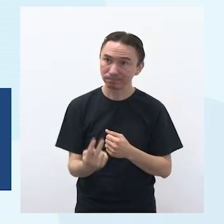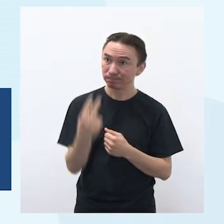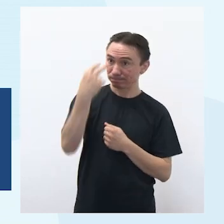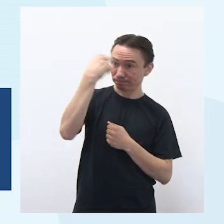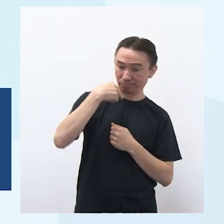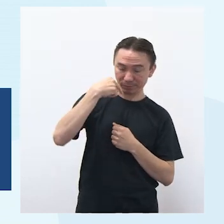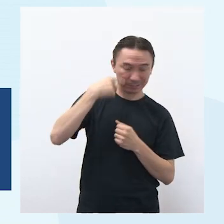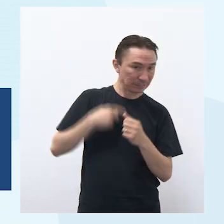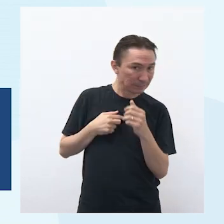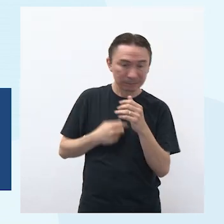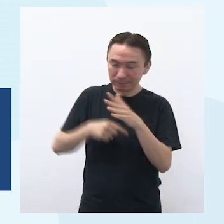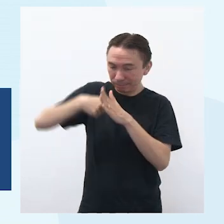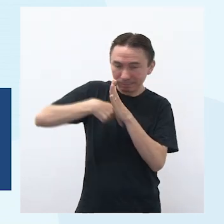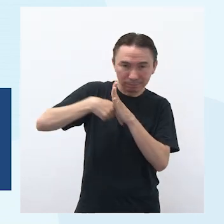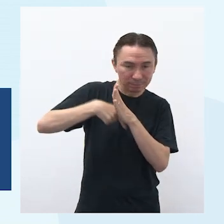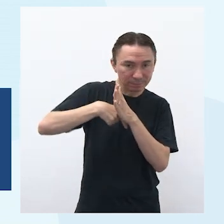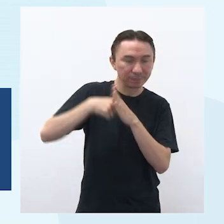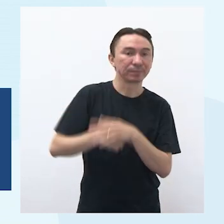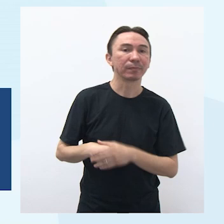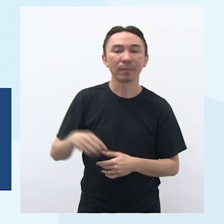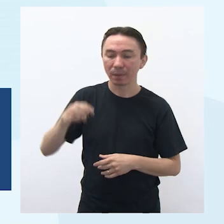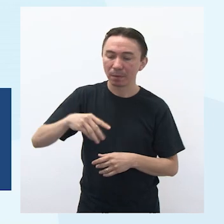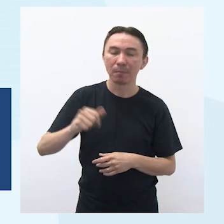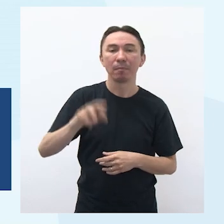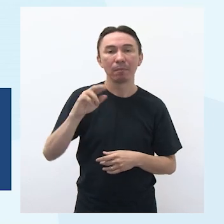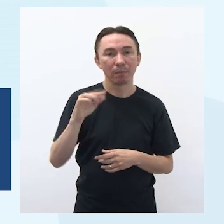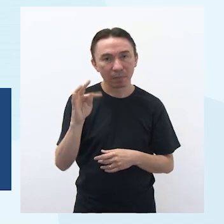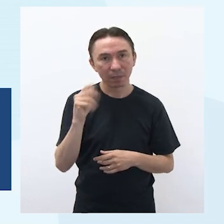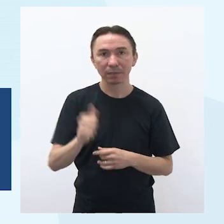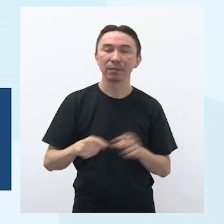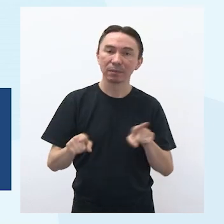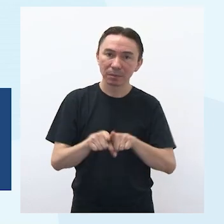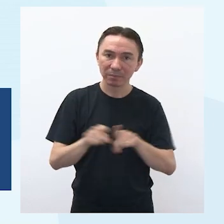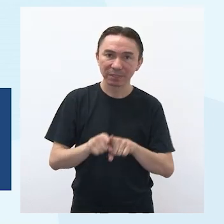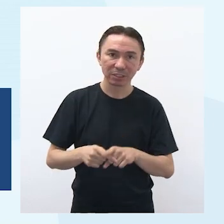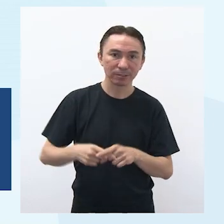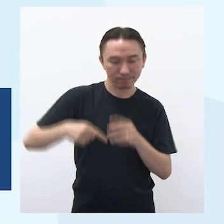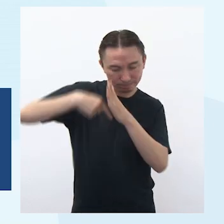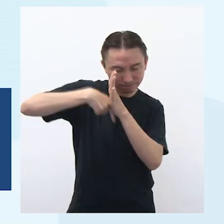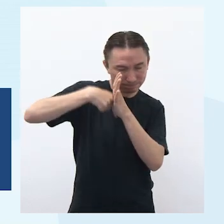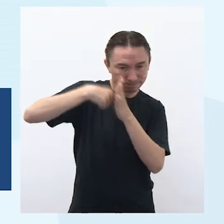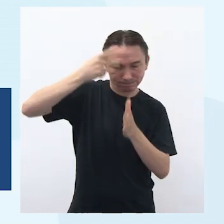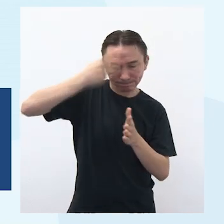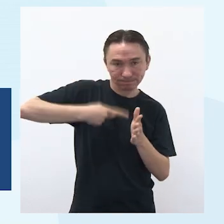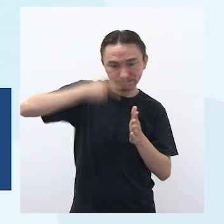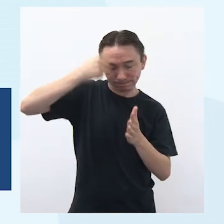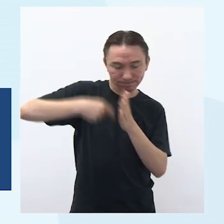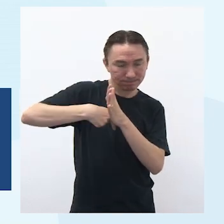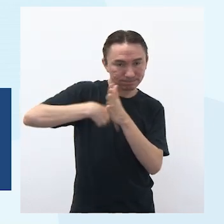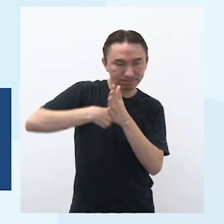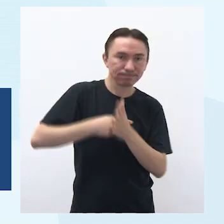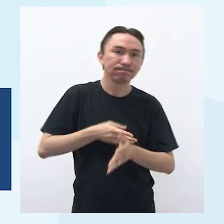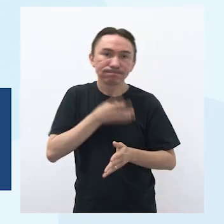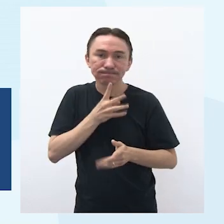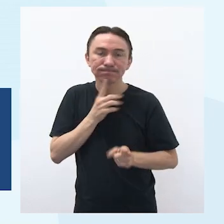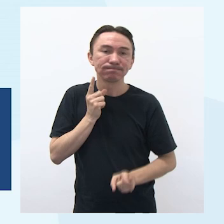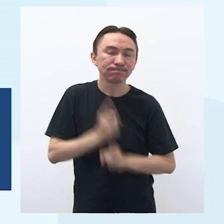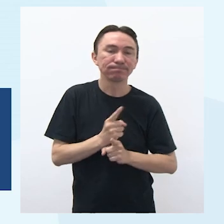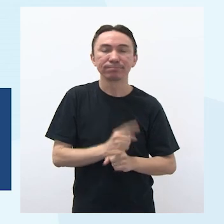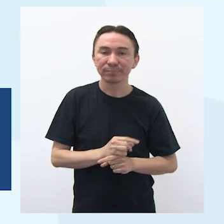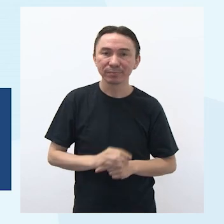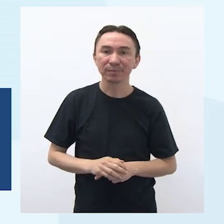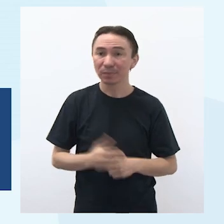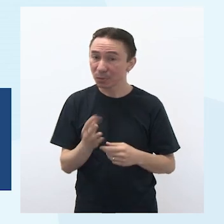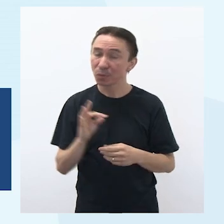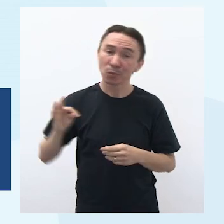também. Desculpa, a professora Mara comenta, né, do autoconhecimento. O pessoal gostou bastante, Edna, do encontro de hoje. Muito obrigada,